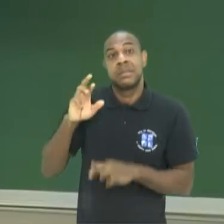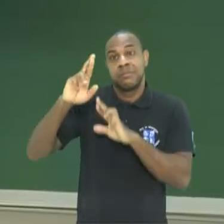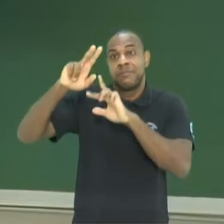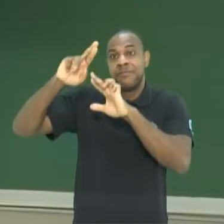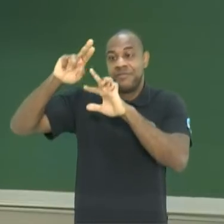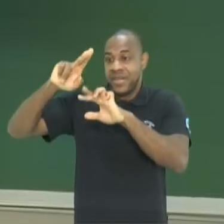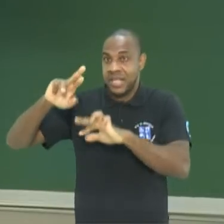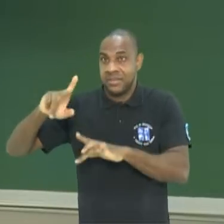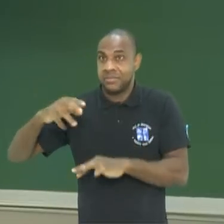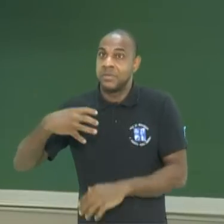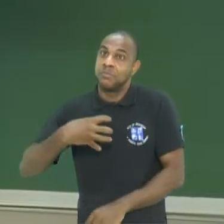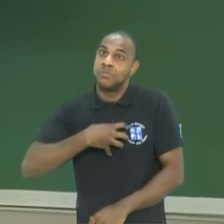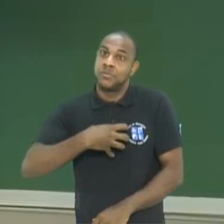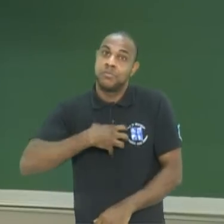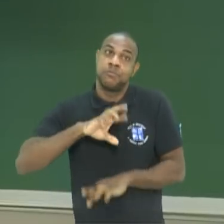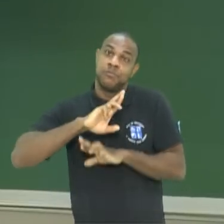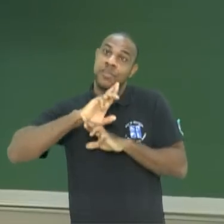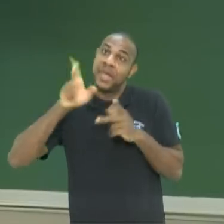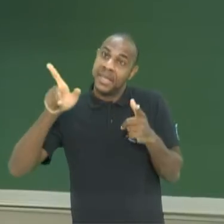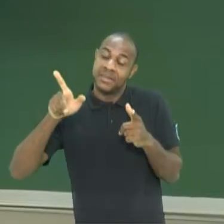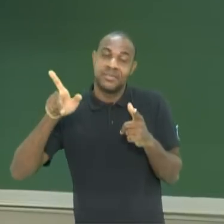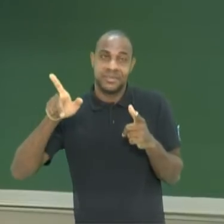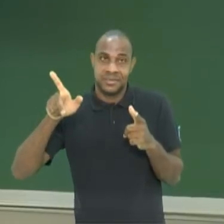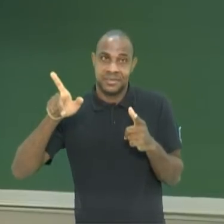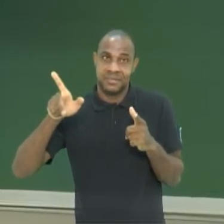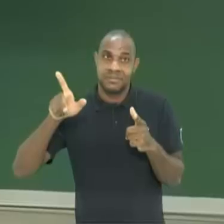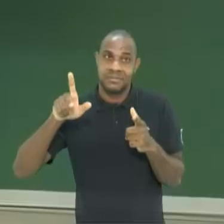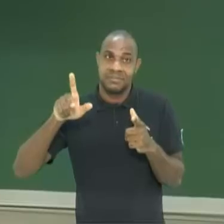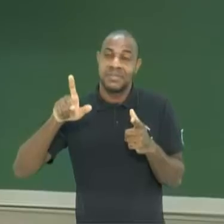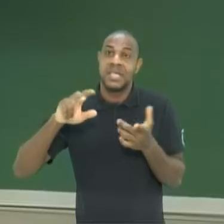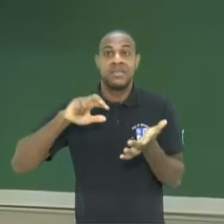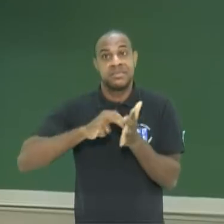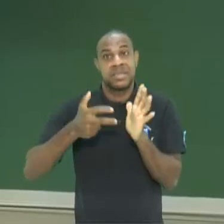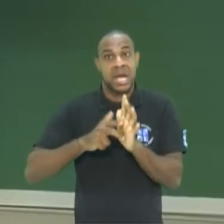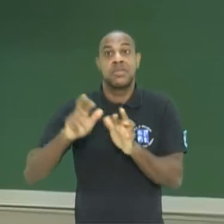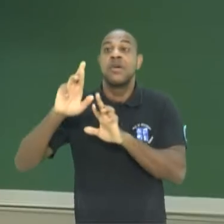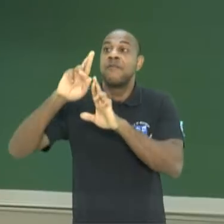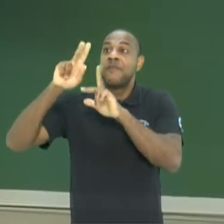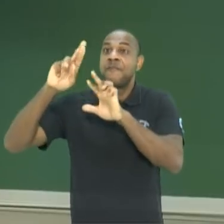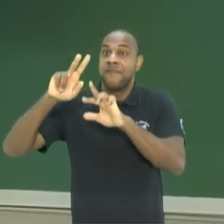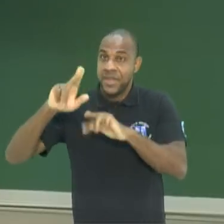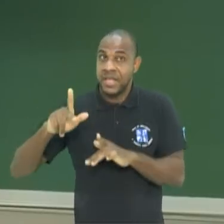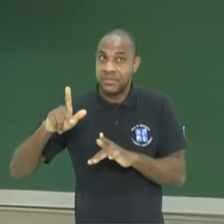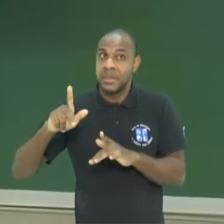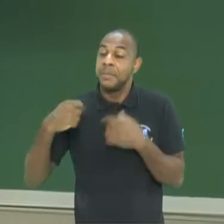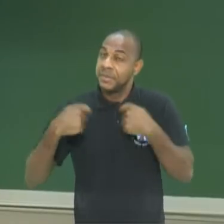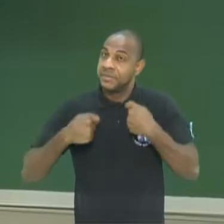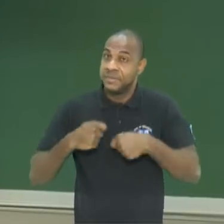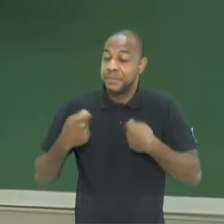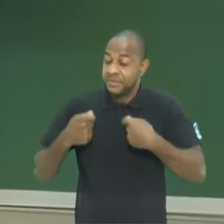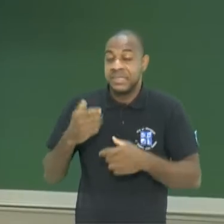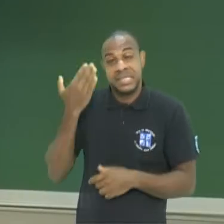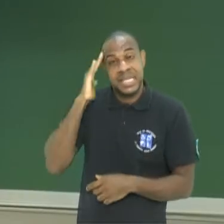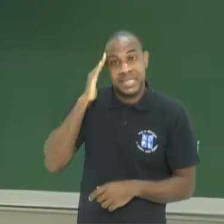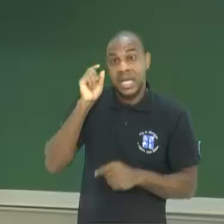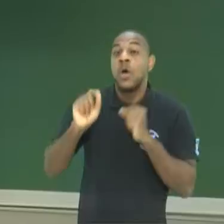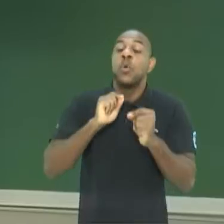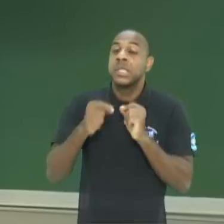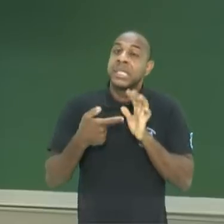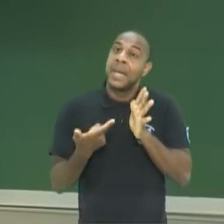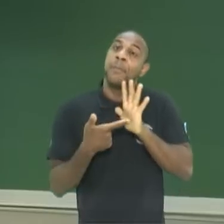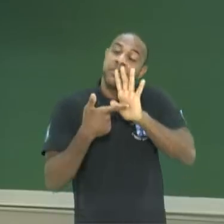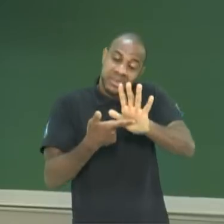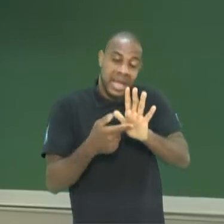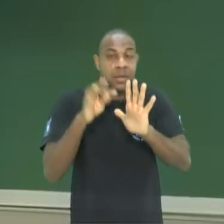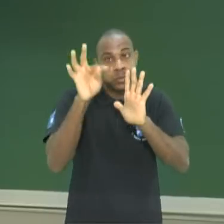são os sentidos que essas conjunções, né, que esses elementos querem passar no meu texto. Porque talvez eu